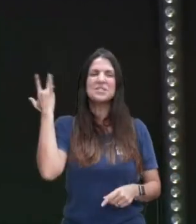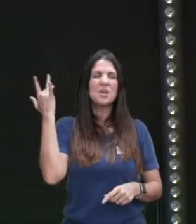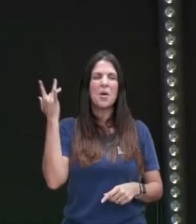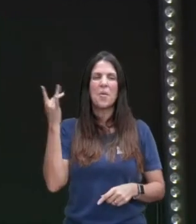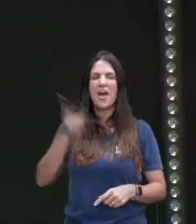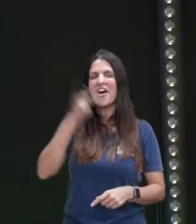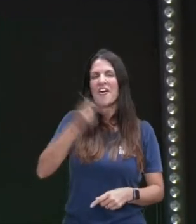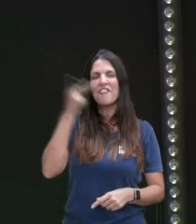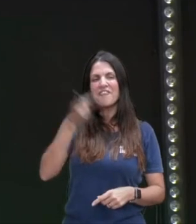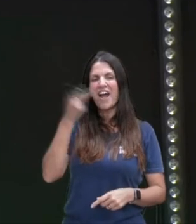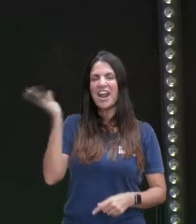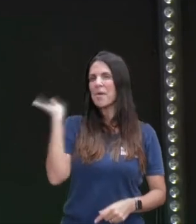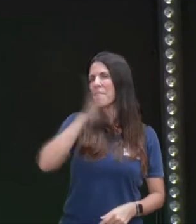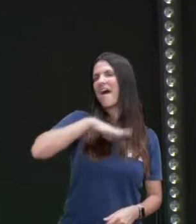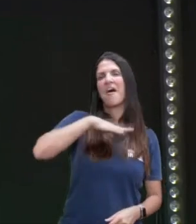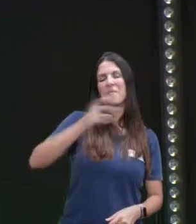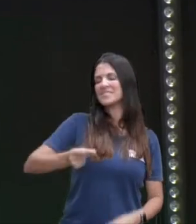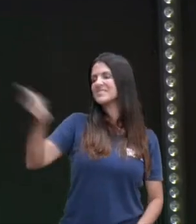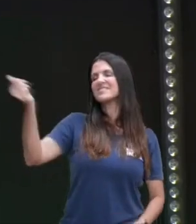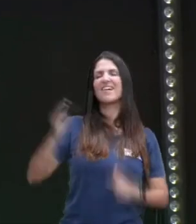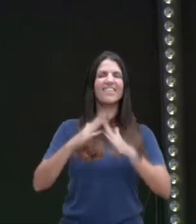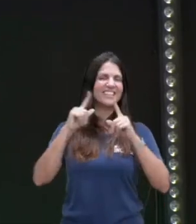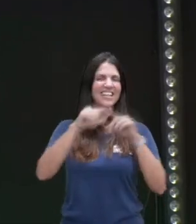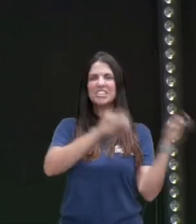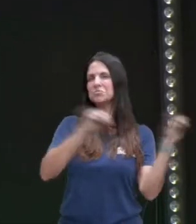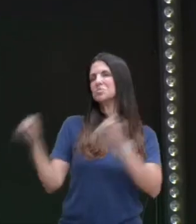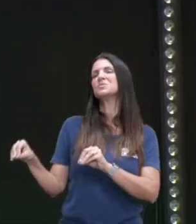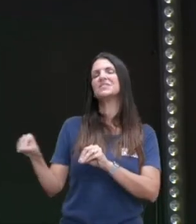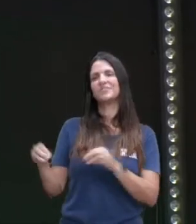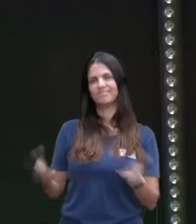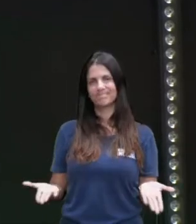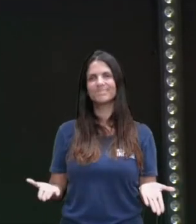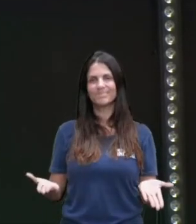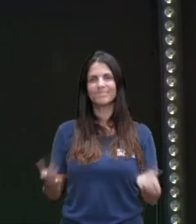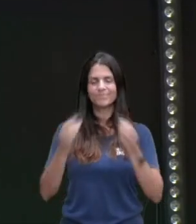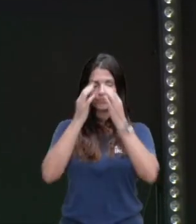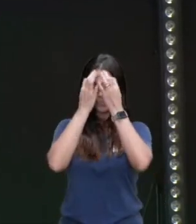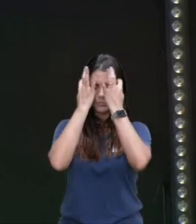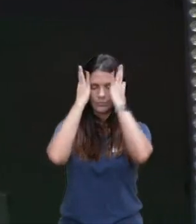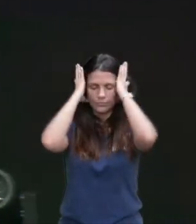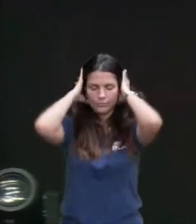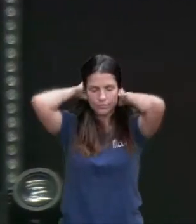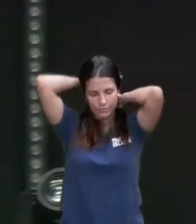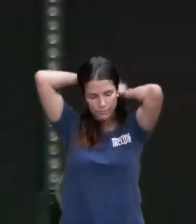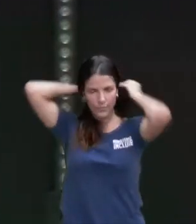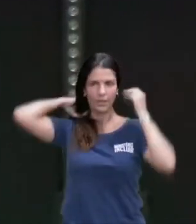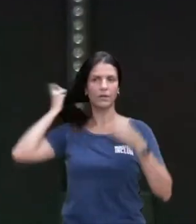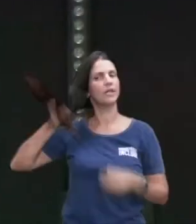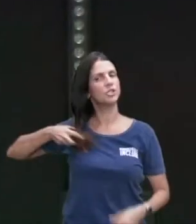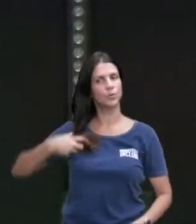líder e alguém embarca nisso sim ou não a gente